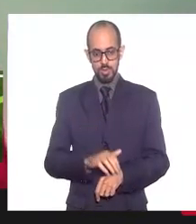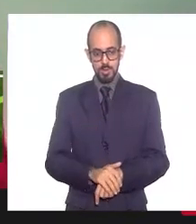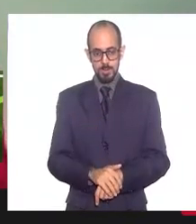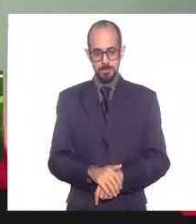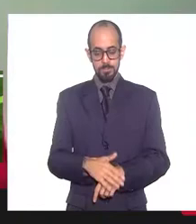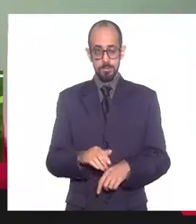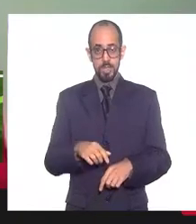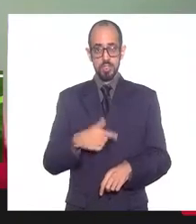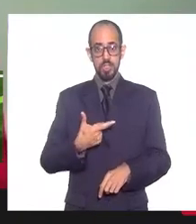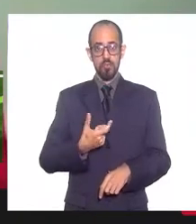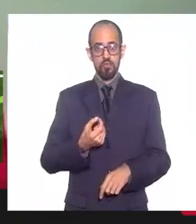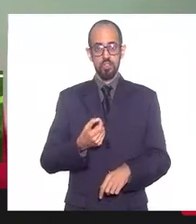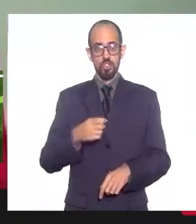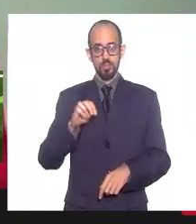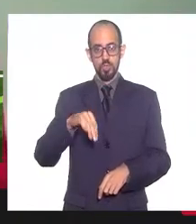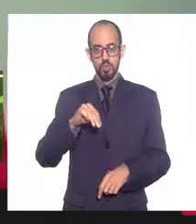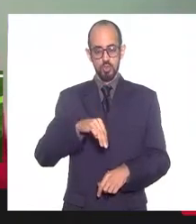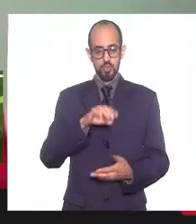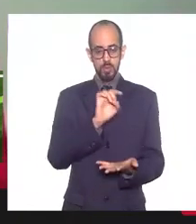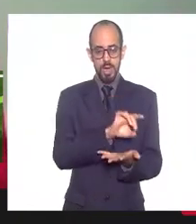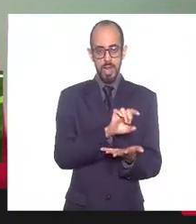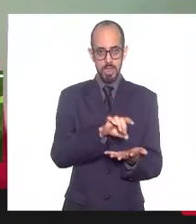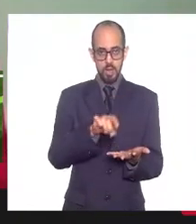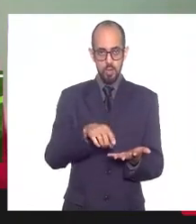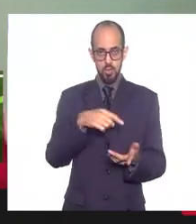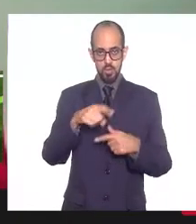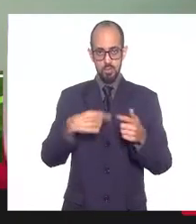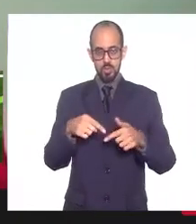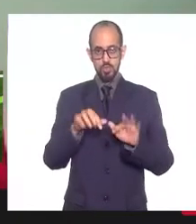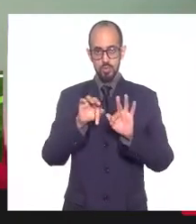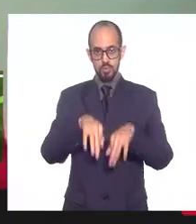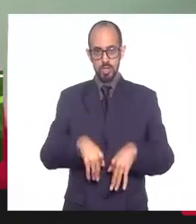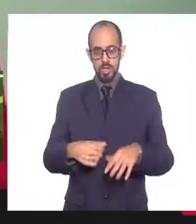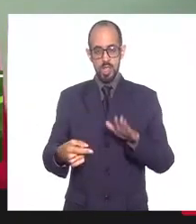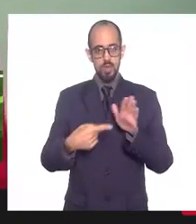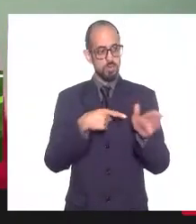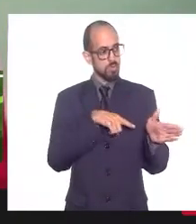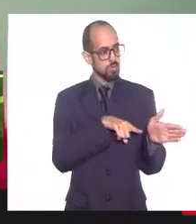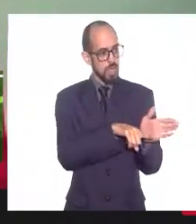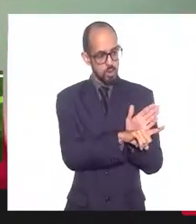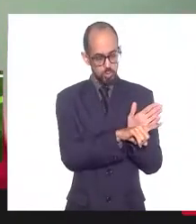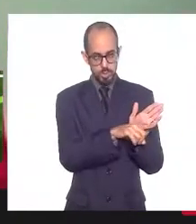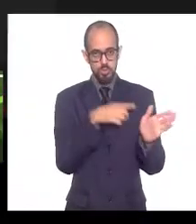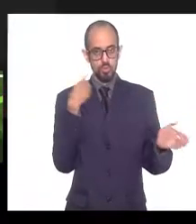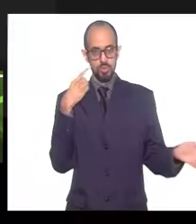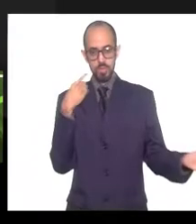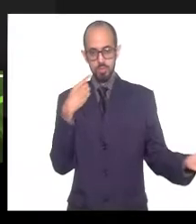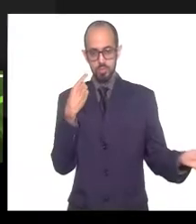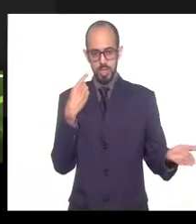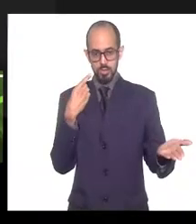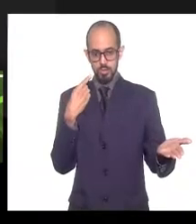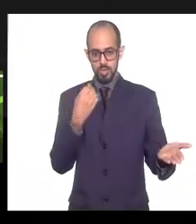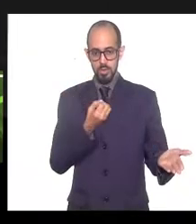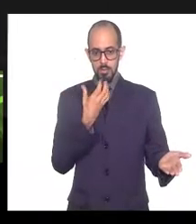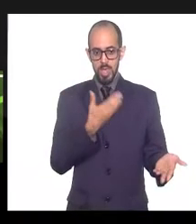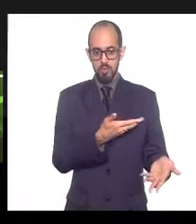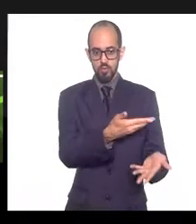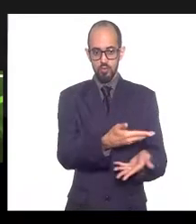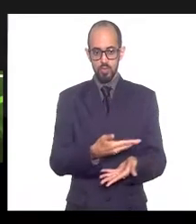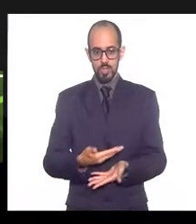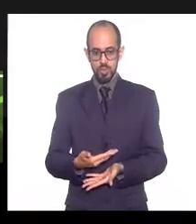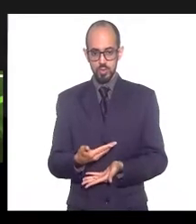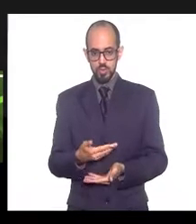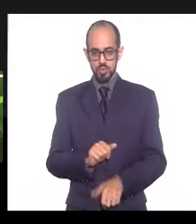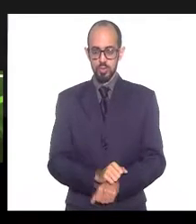e, ao final, estaremos procedendo às perguntas feitas pelos deputados. Então, seja muito bem-vinda,